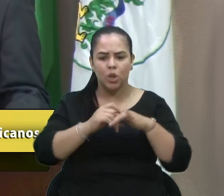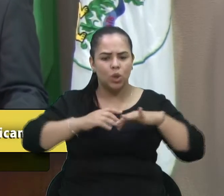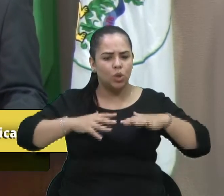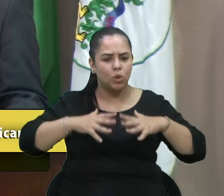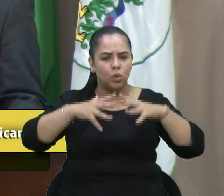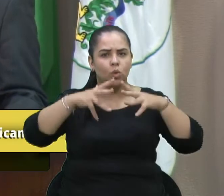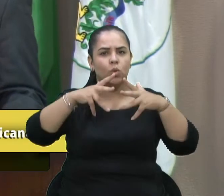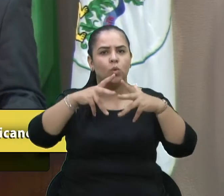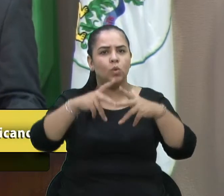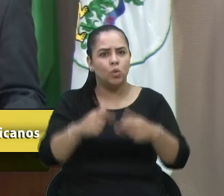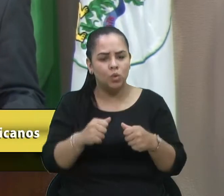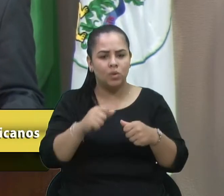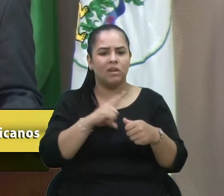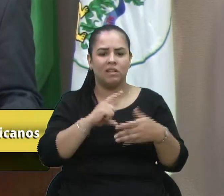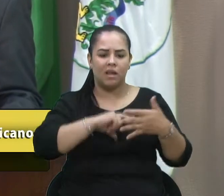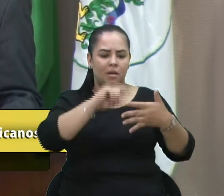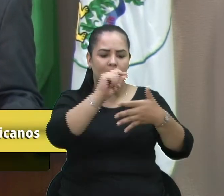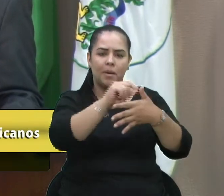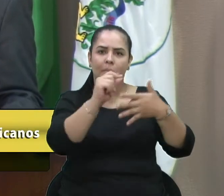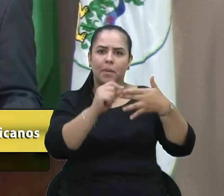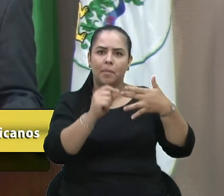foram colocados na licitação.